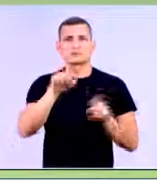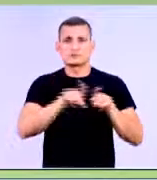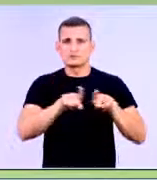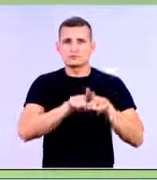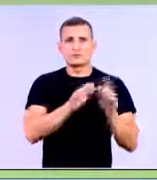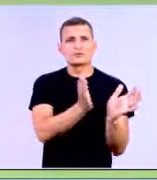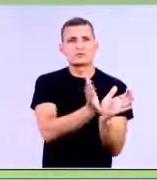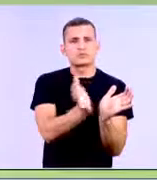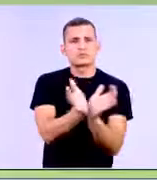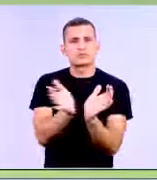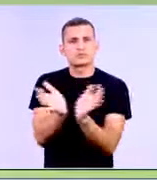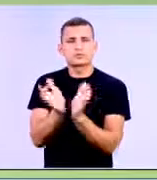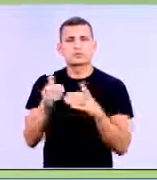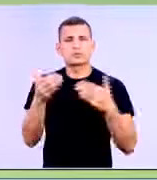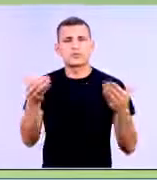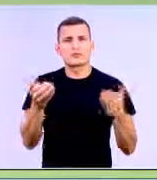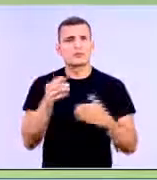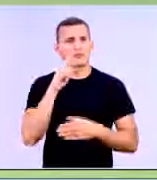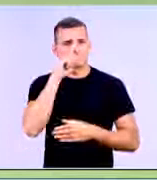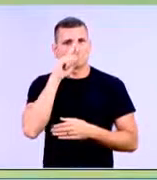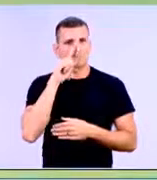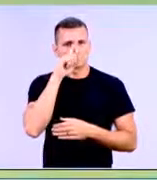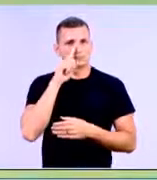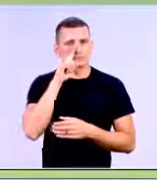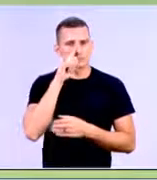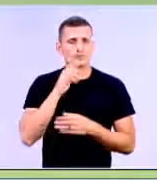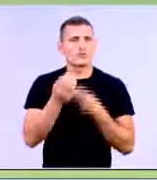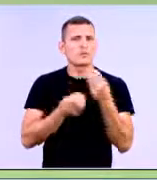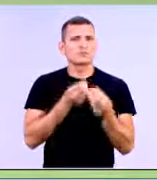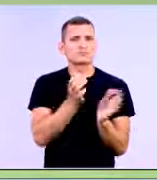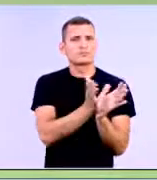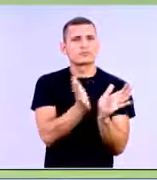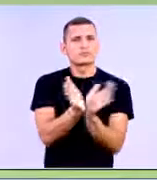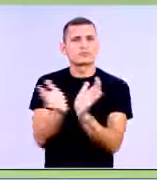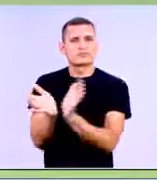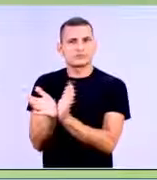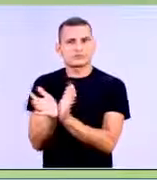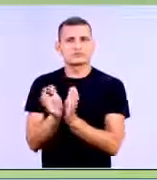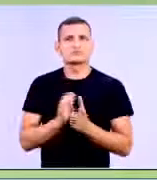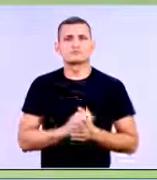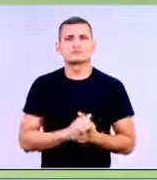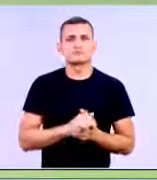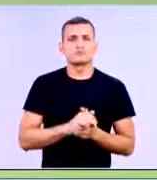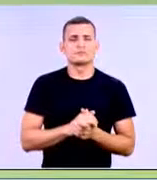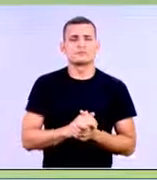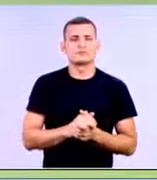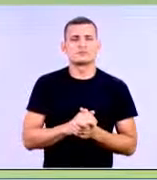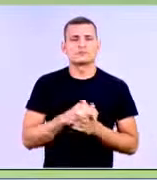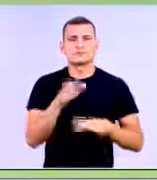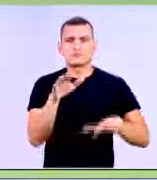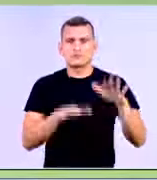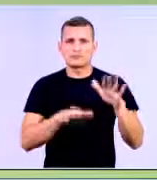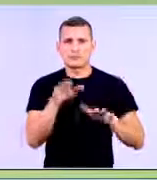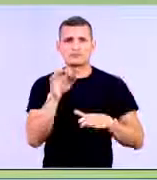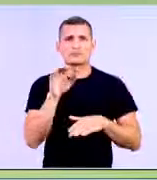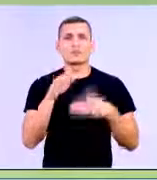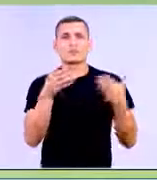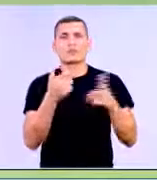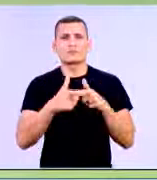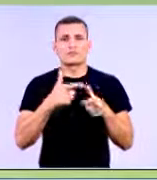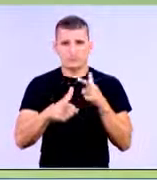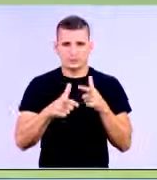classificá-los, certo? Quanto aos riscos. Como é que classifica, né? Você vai classificar de acordo com o impacto que ele